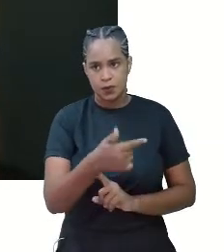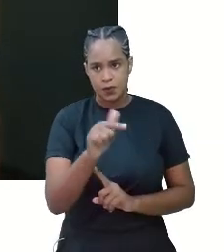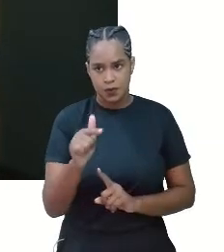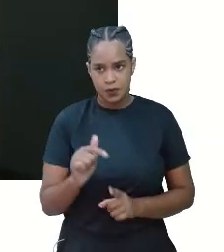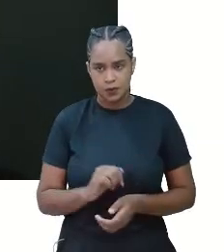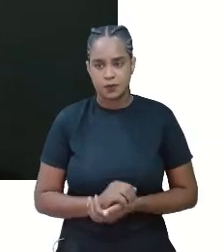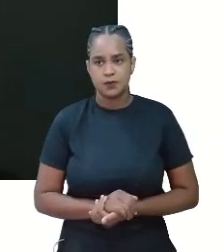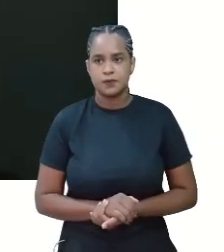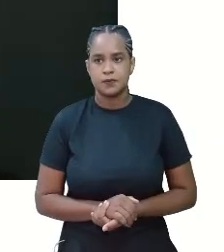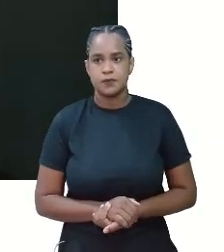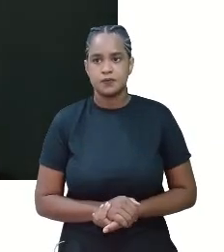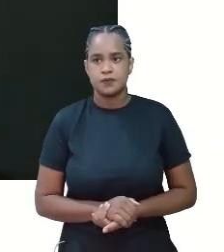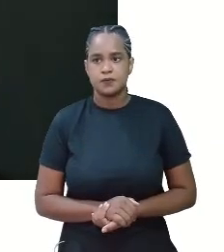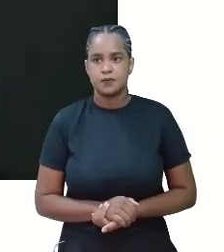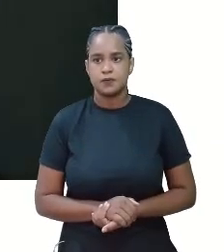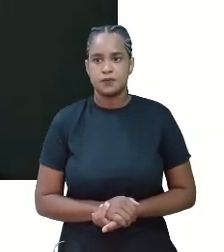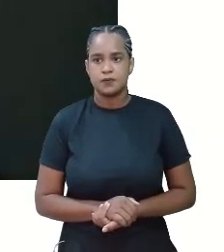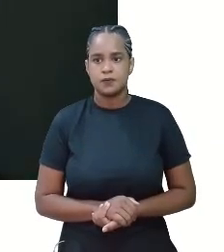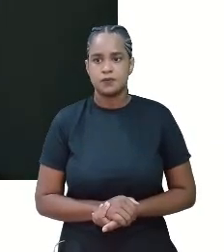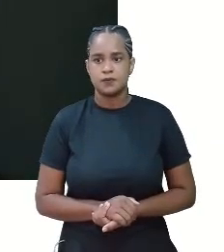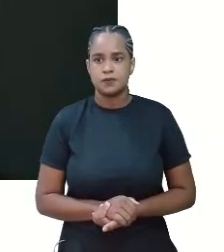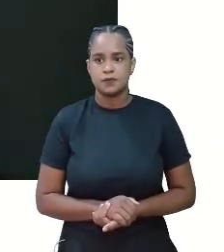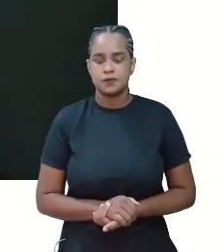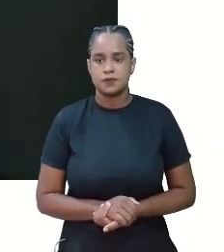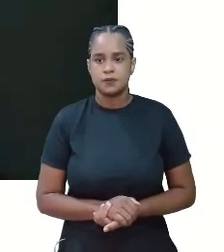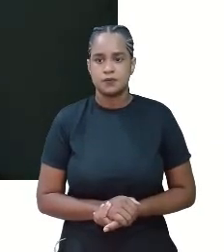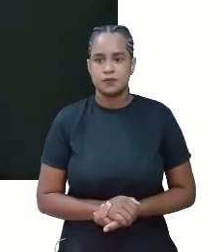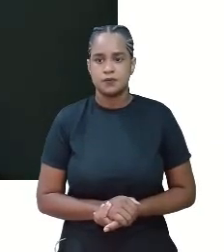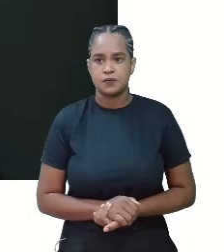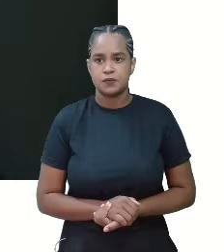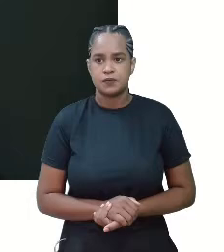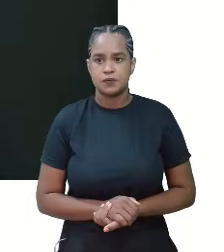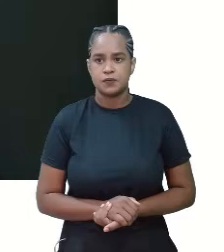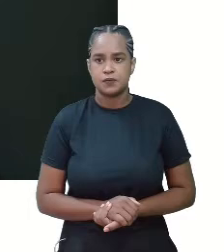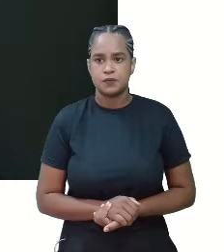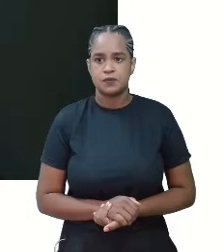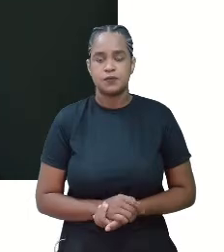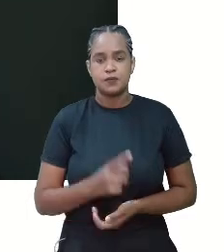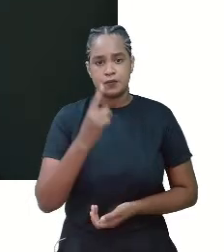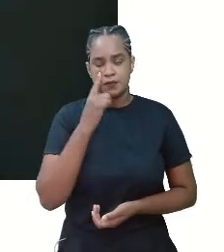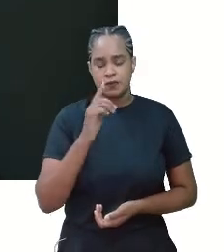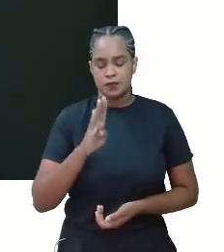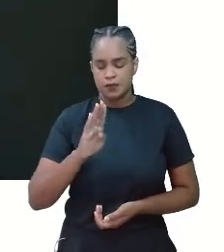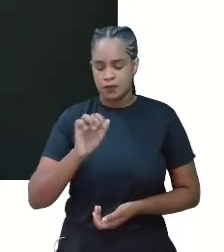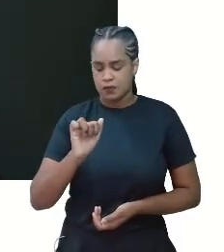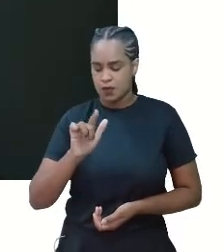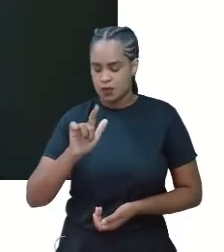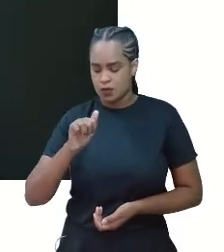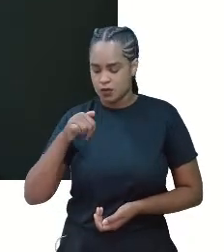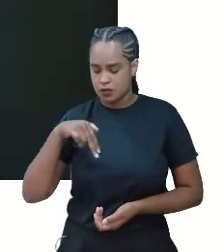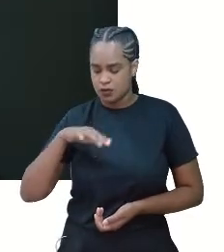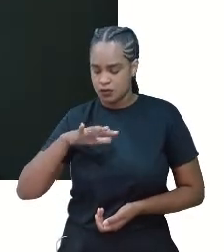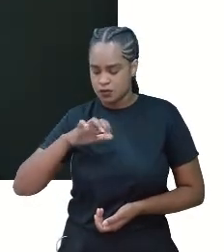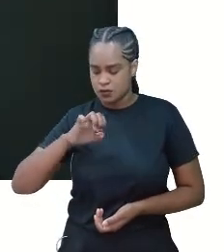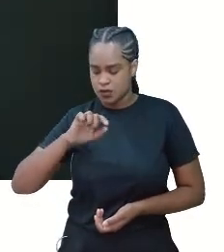nome de balanceamento harmônico. O que é o balanceamento harmônico?